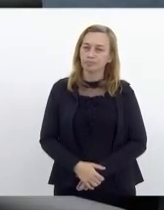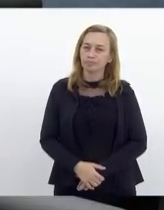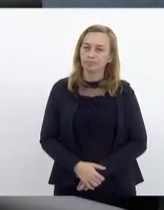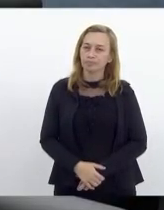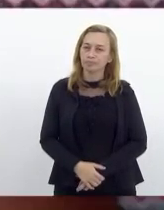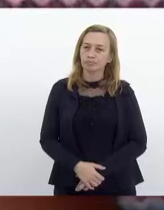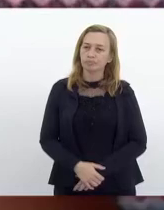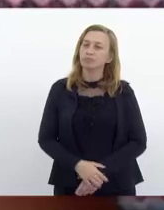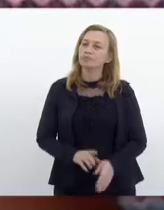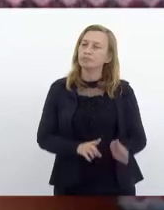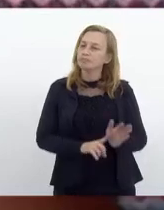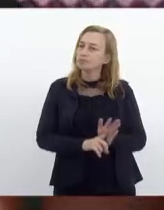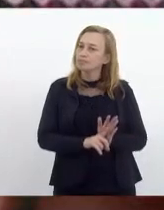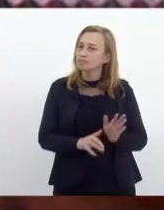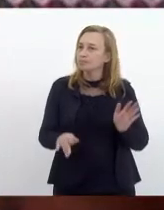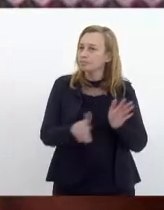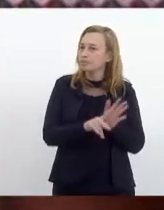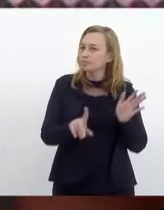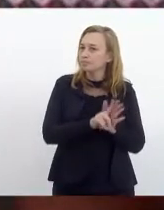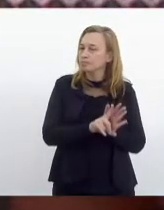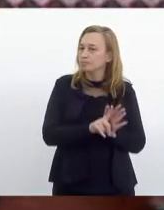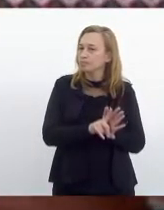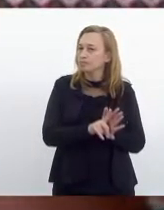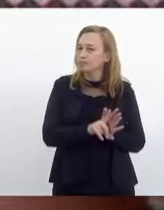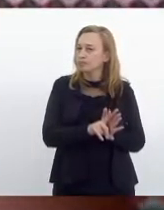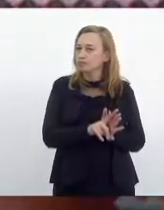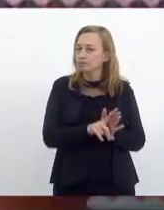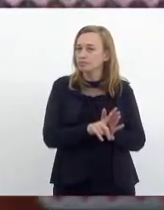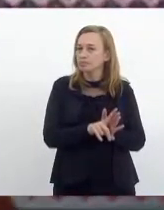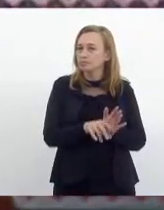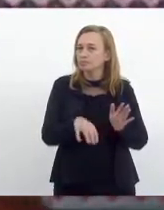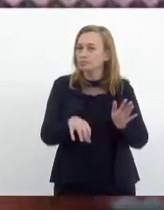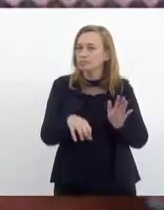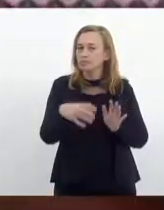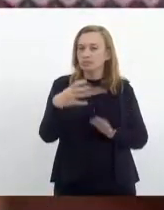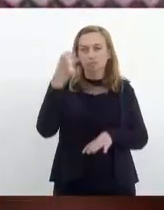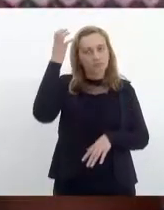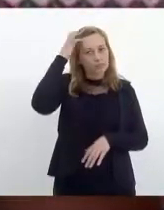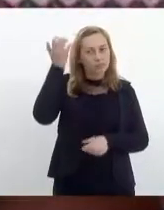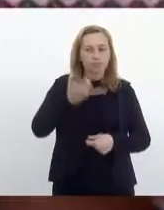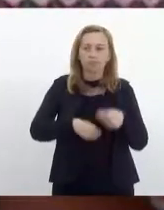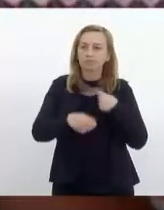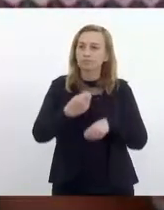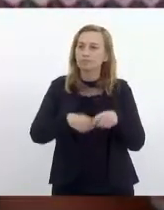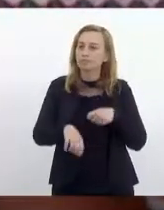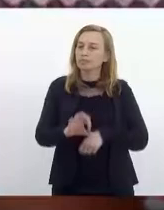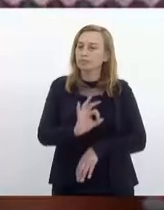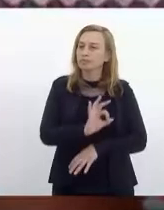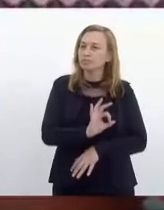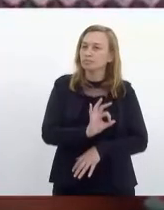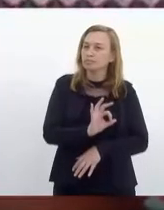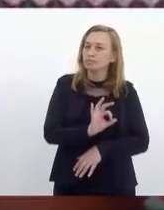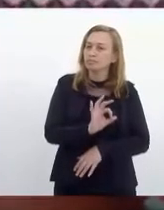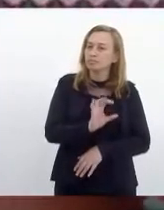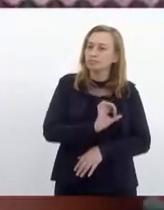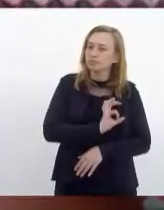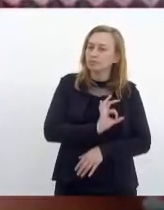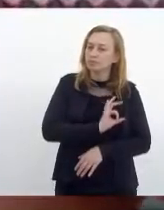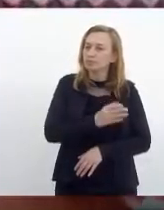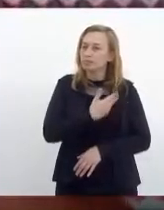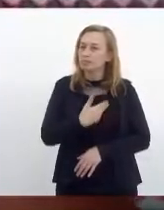Trata-se de análise ao projeto de lei que estabelece penalidades administrativas aos agentes públicos que